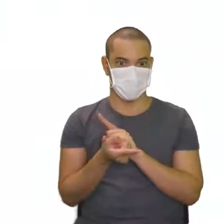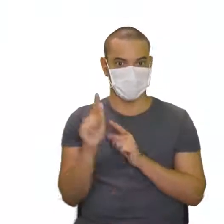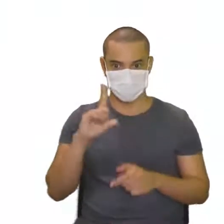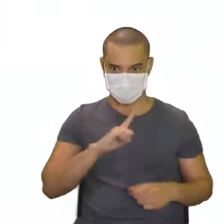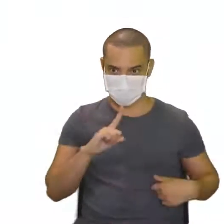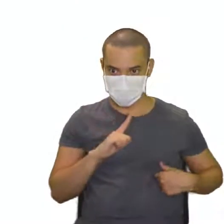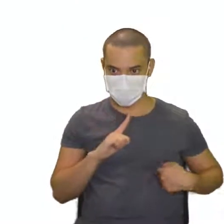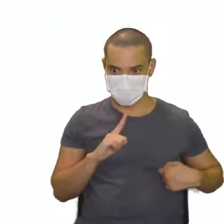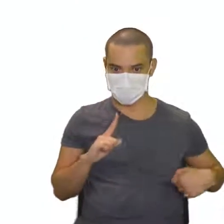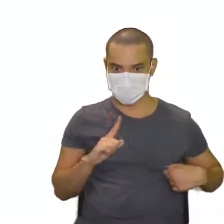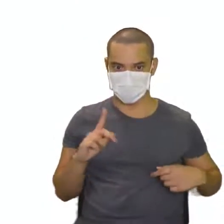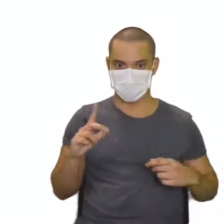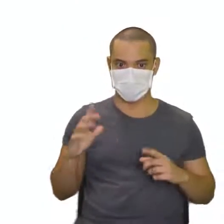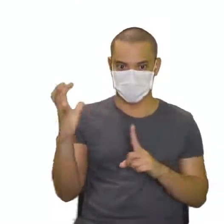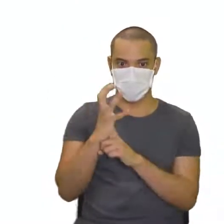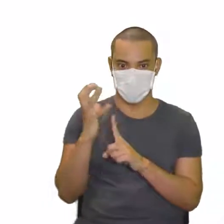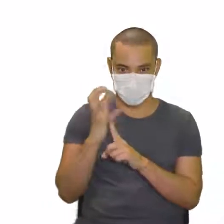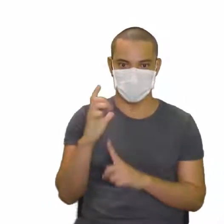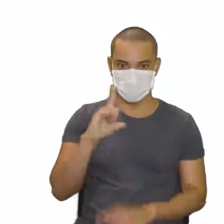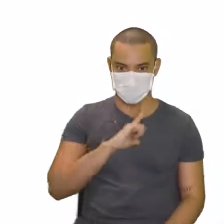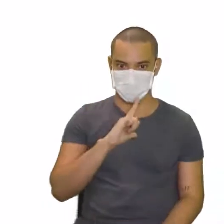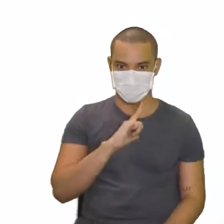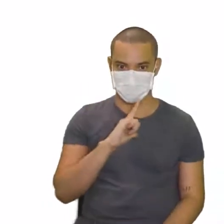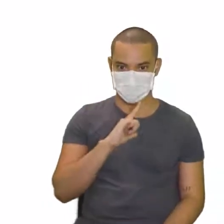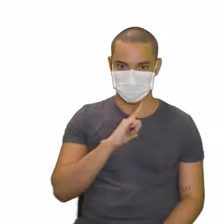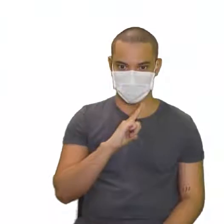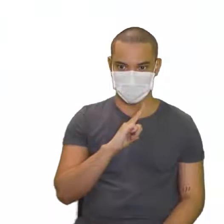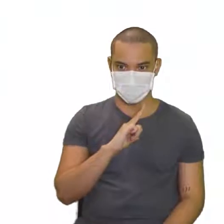interfere? Olha só.